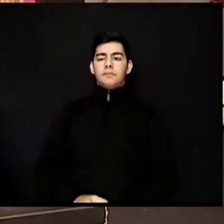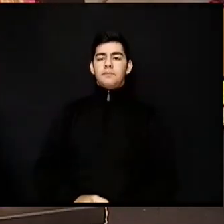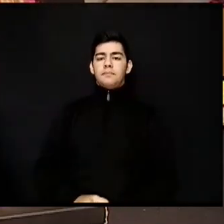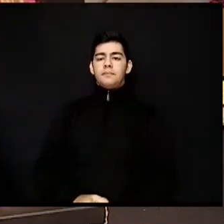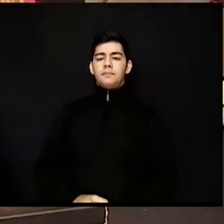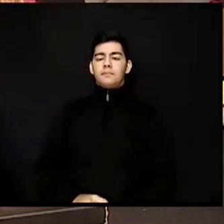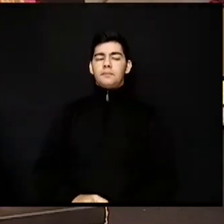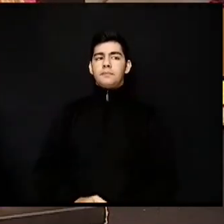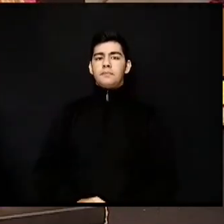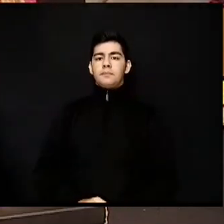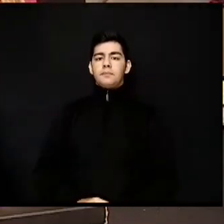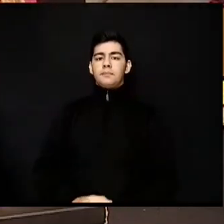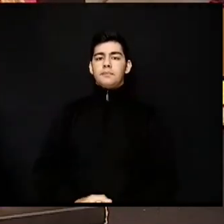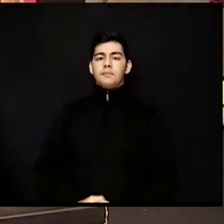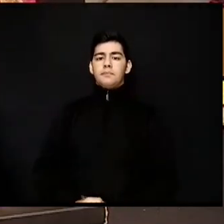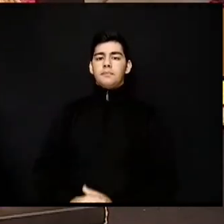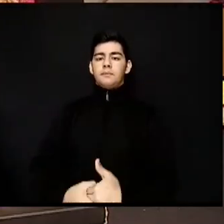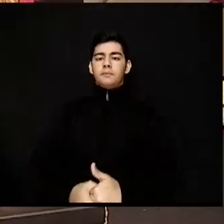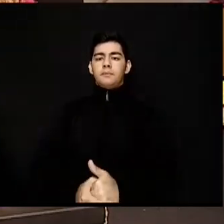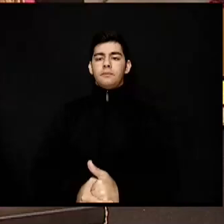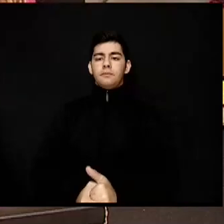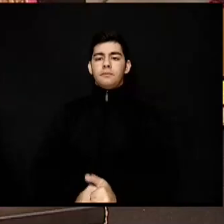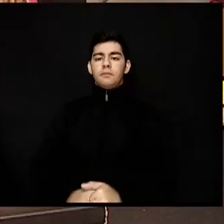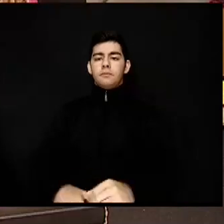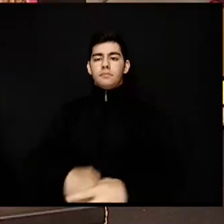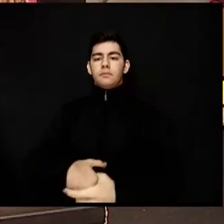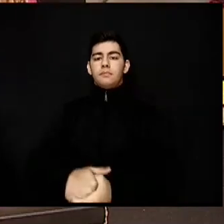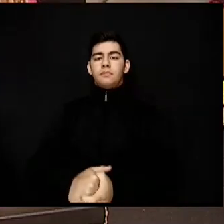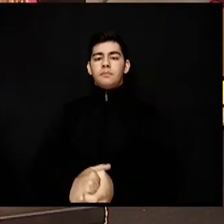Vamos colocar mais um pouquinho